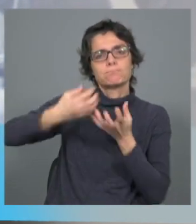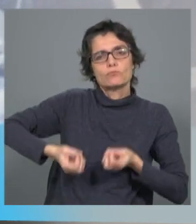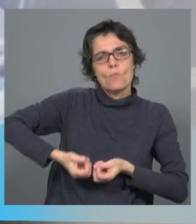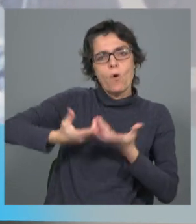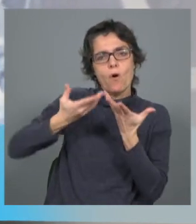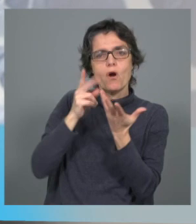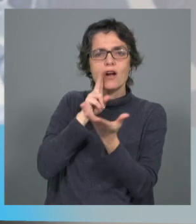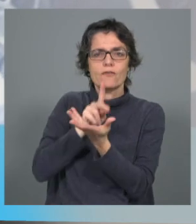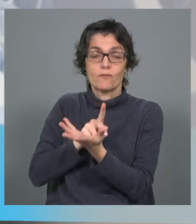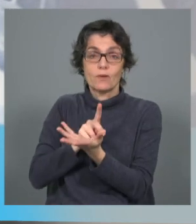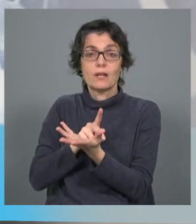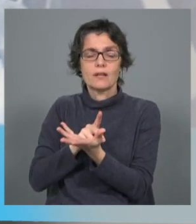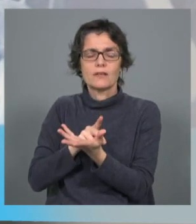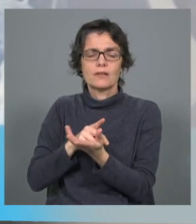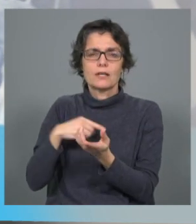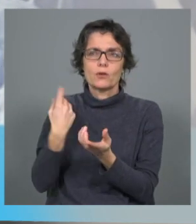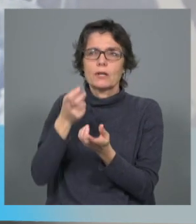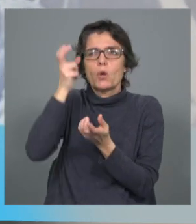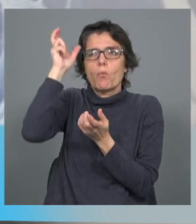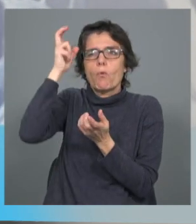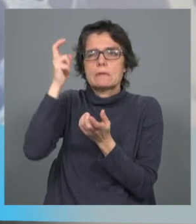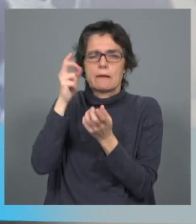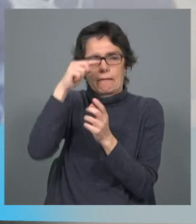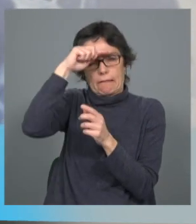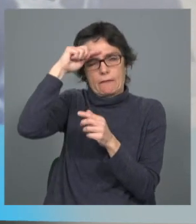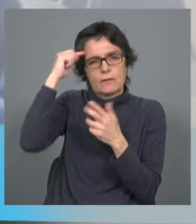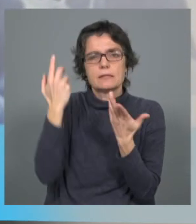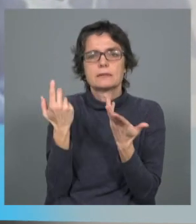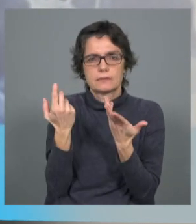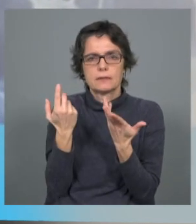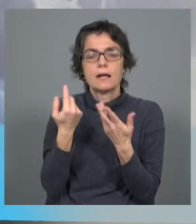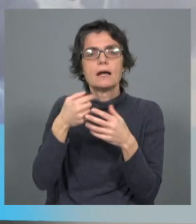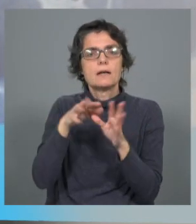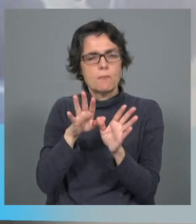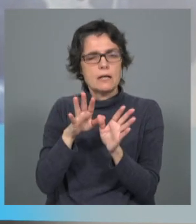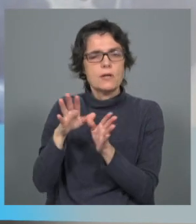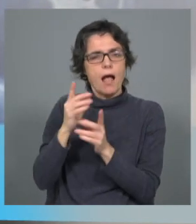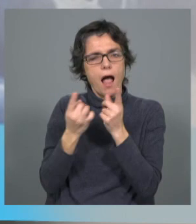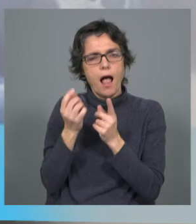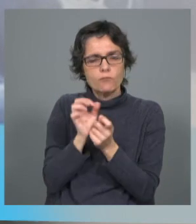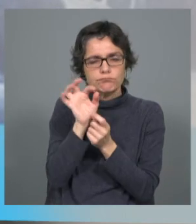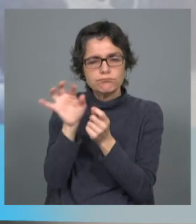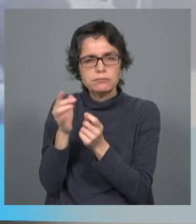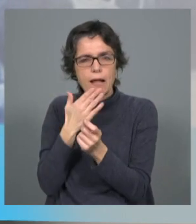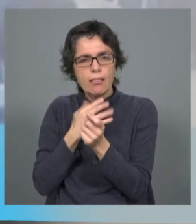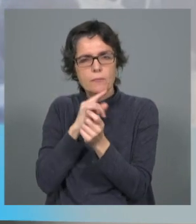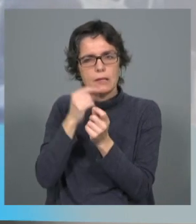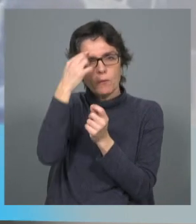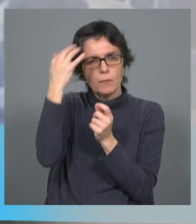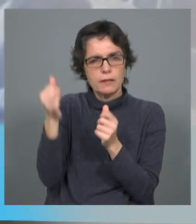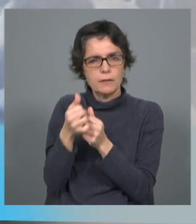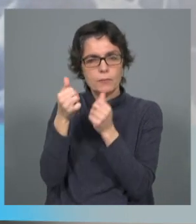não conseguimos abarcar num mero conceito, reduzi-la a uma mera reflexão, mas já temos pistas que nos ajudam a perceber. O texto é muito